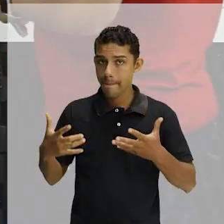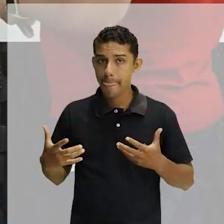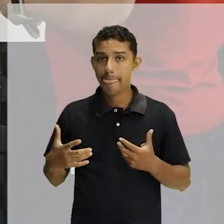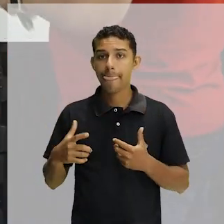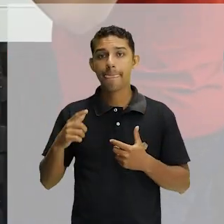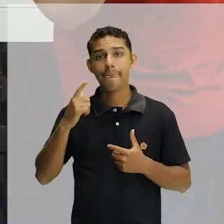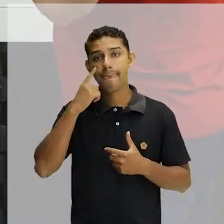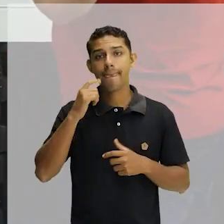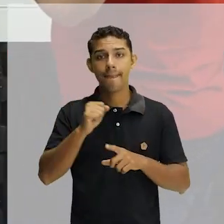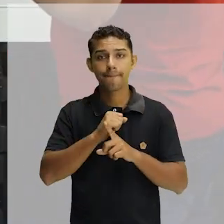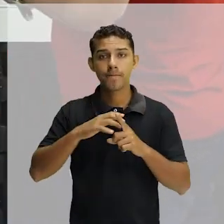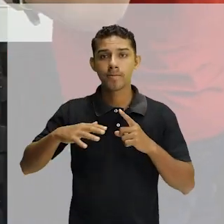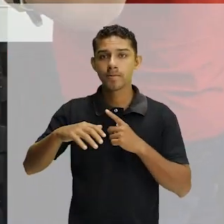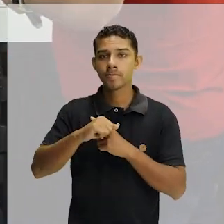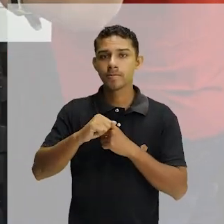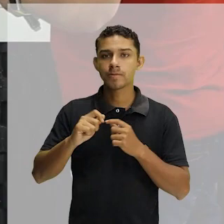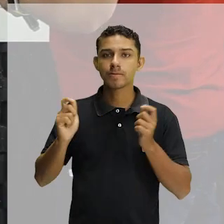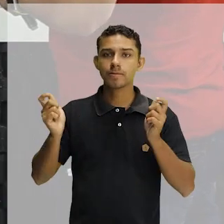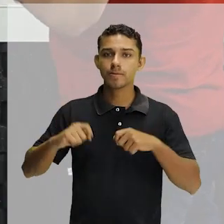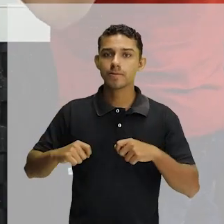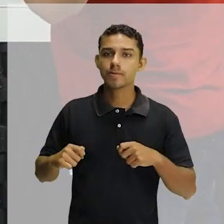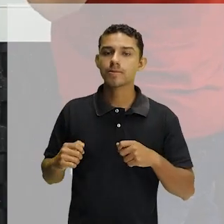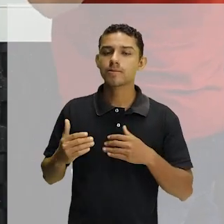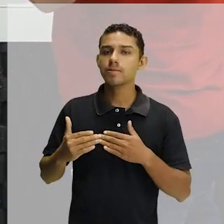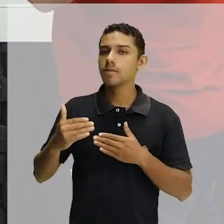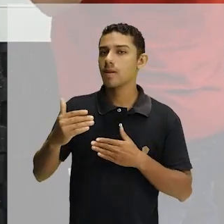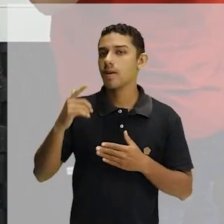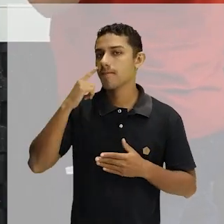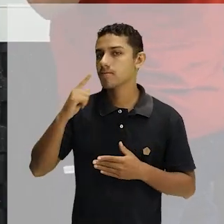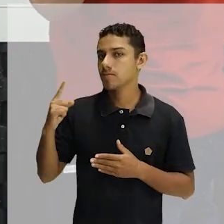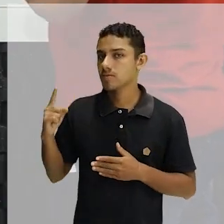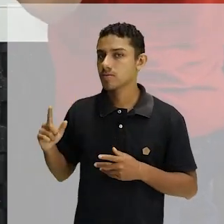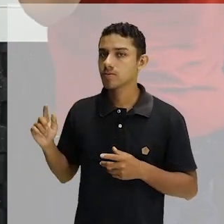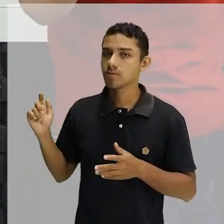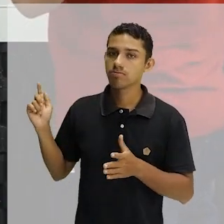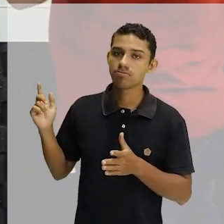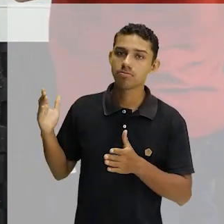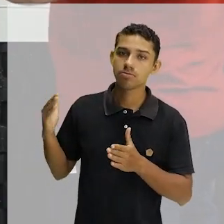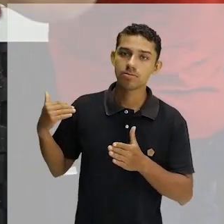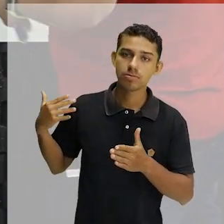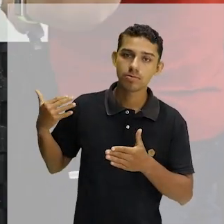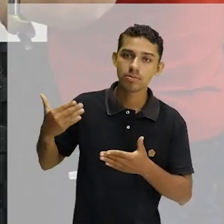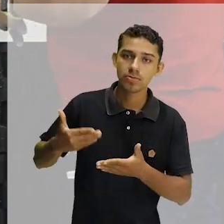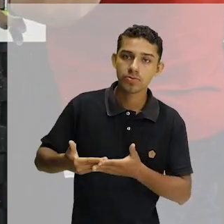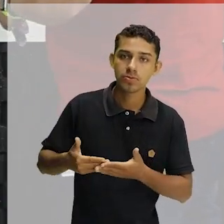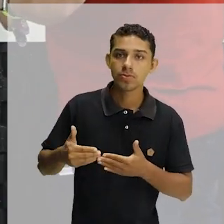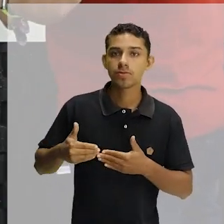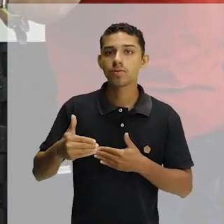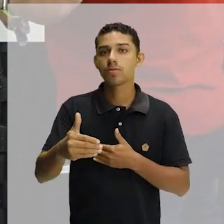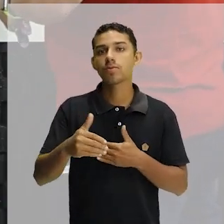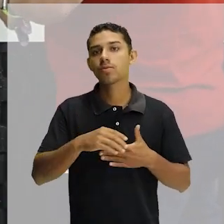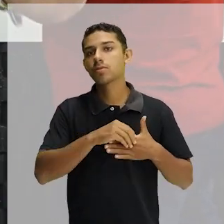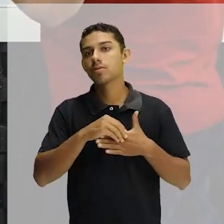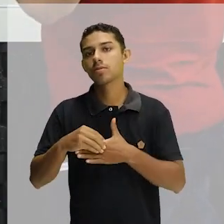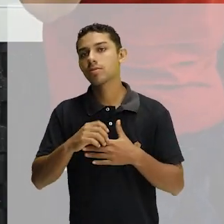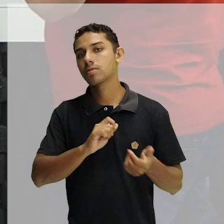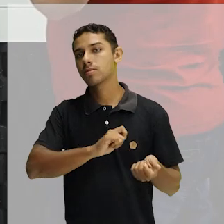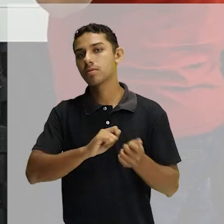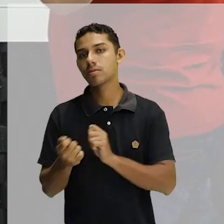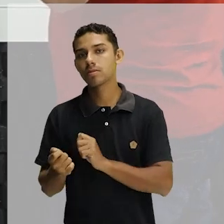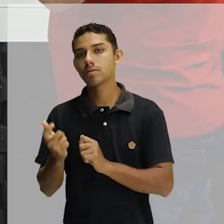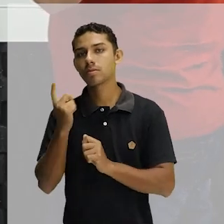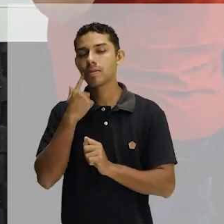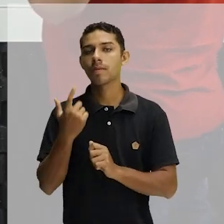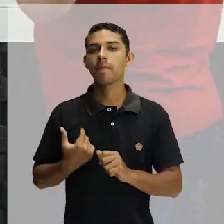Contrato Social. Ele vai fazê-lo e vai daqui puxar,